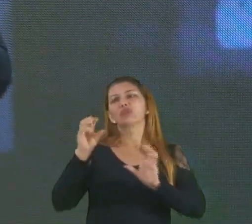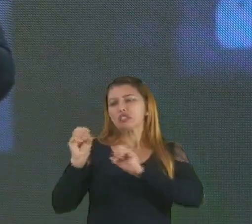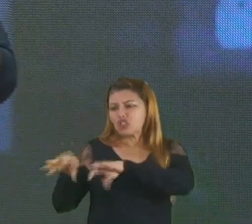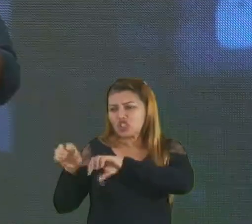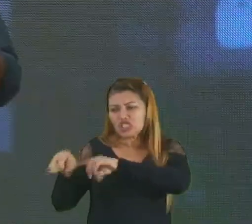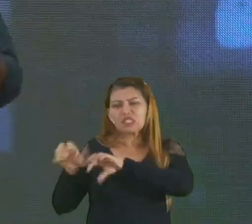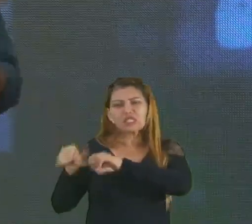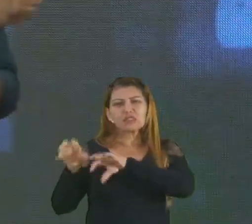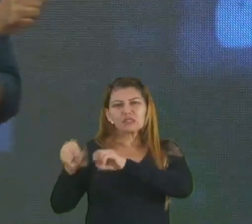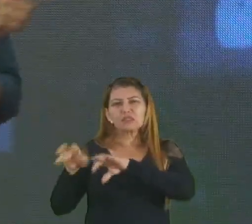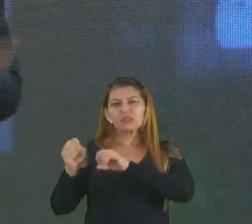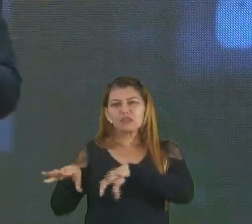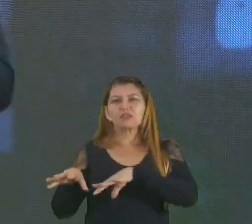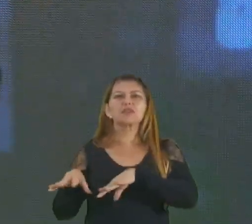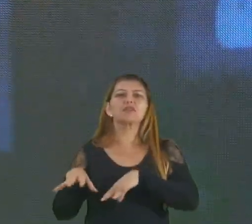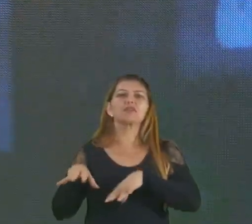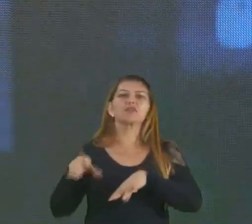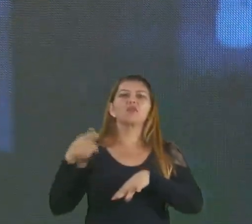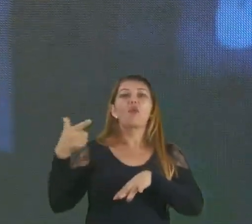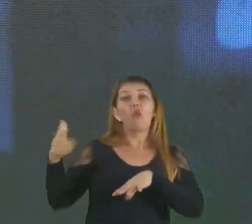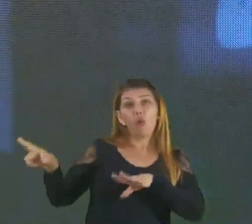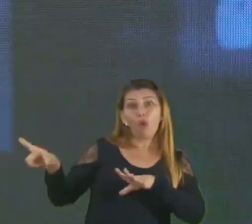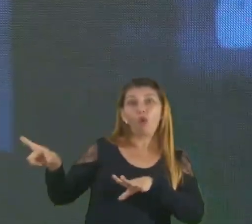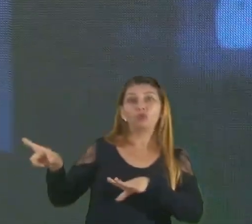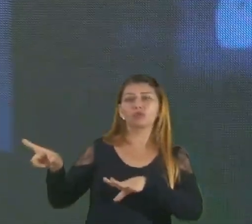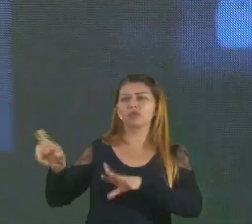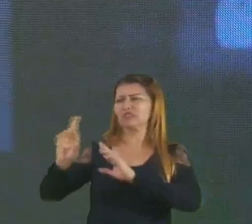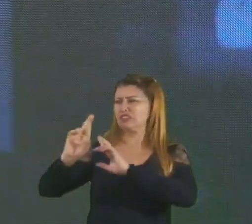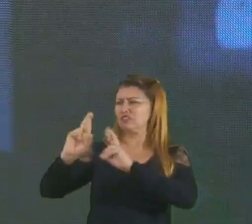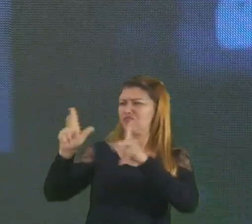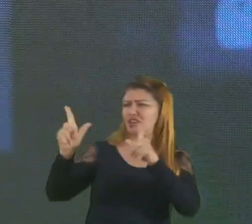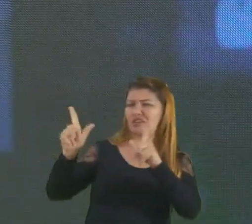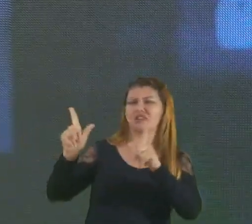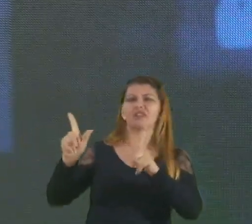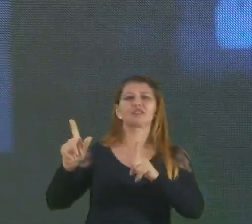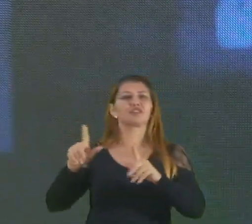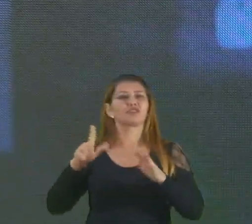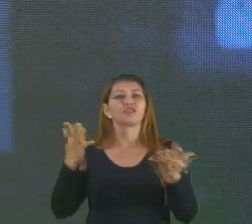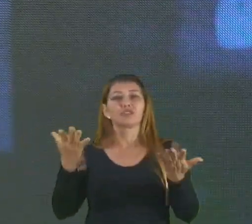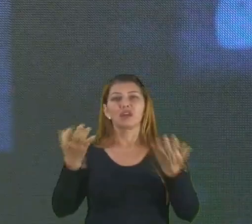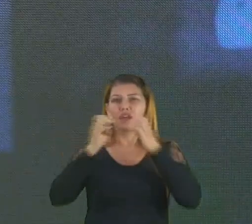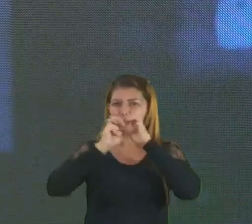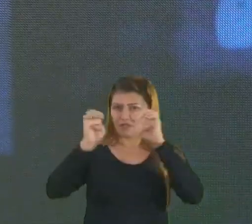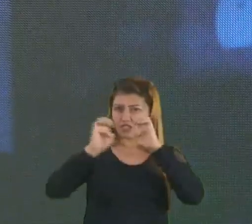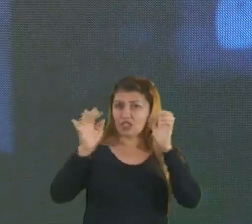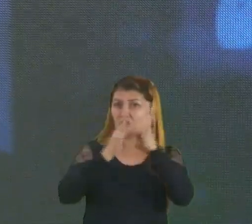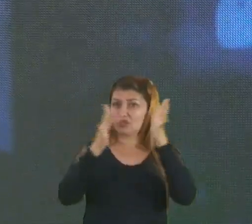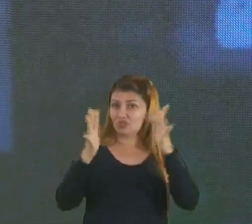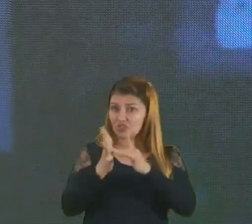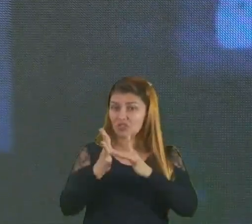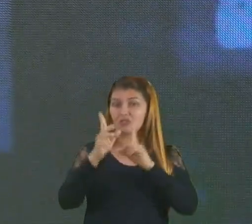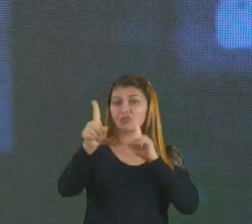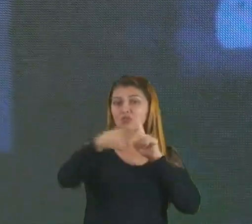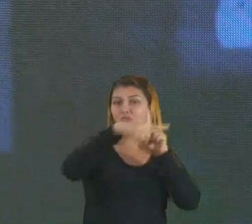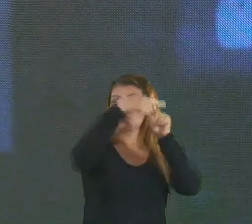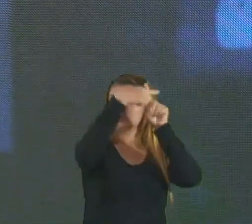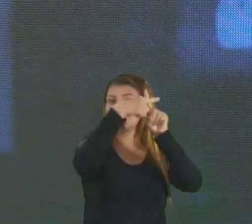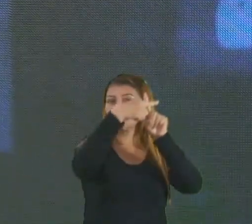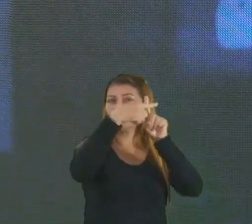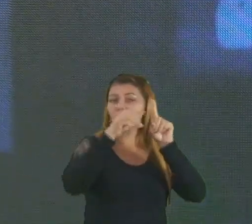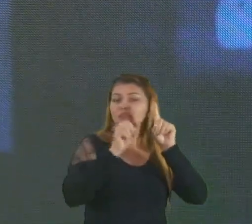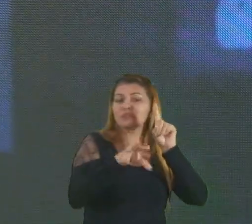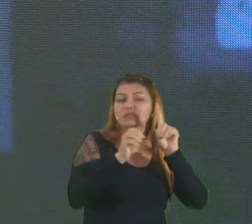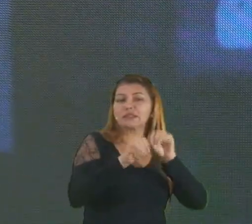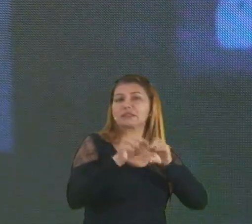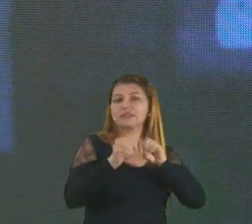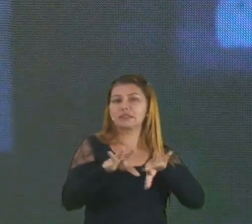evangelho de Jesus não é coach. Evangelho de Jesus é cruz. Evangelho de Jesus é discipulado. Evangelho